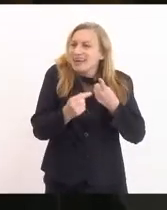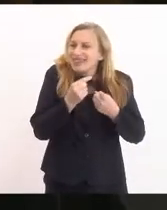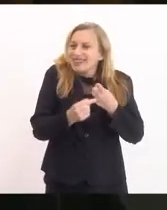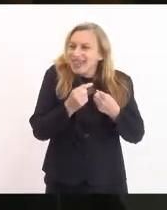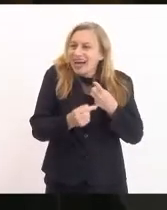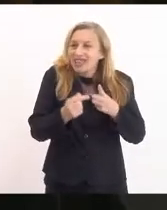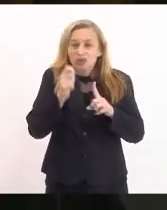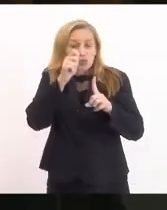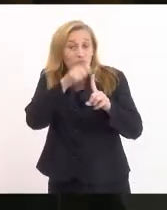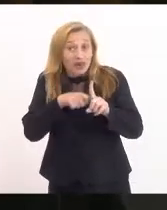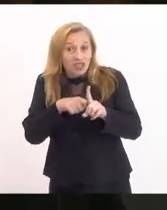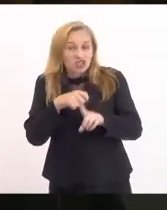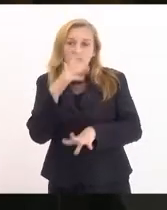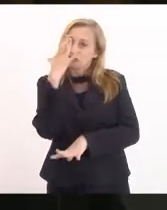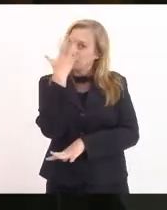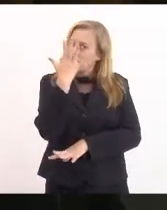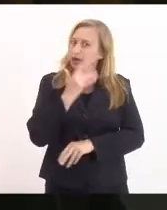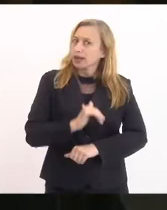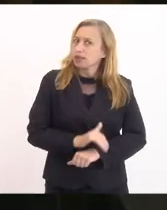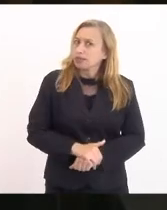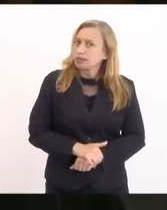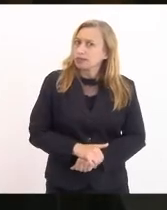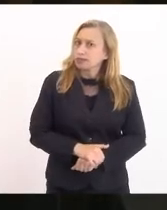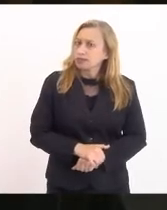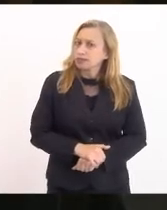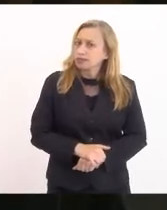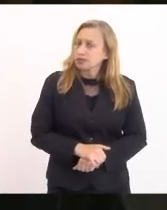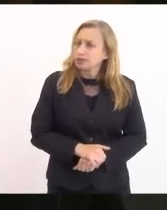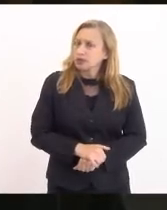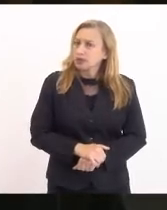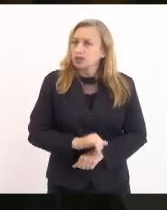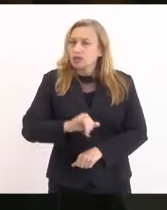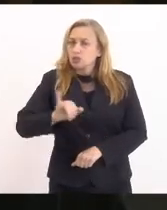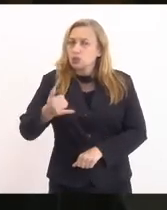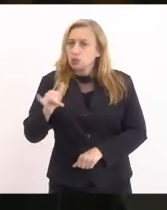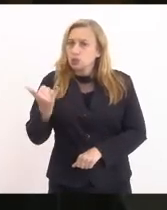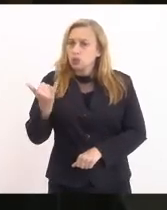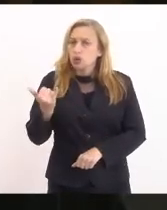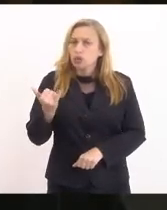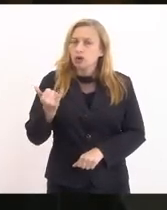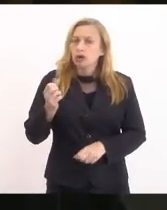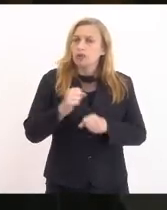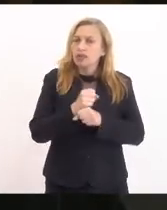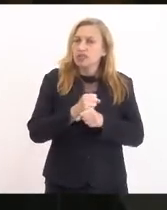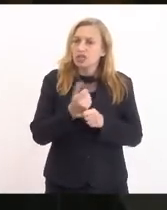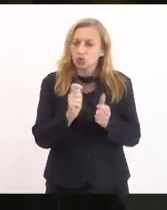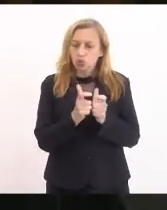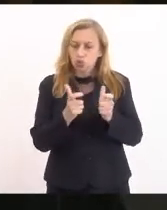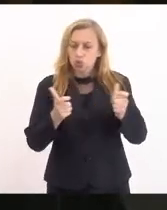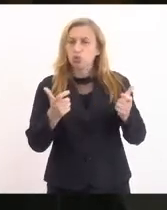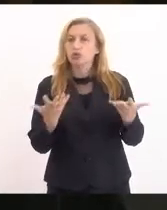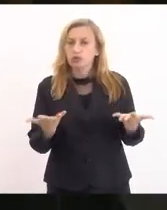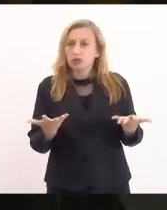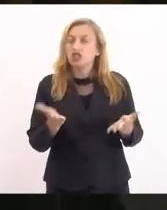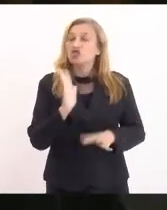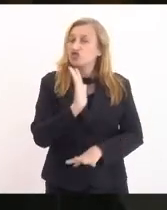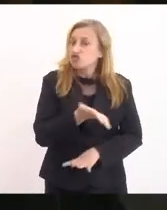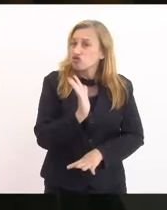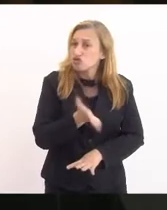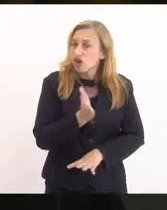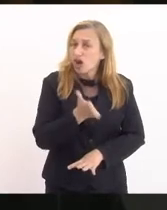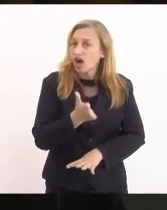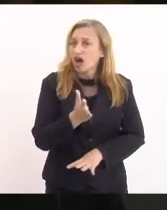do mês de fevereiro. E a projeção de inflação para esse ano vem crescendo. Já está